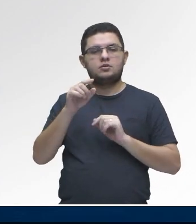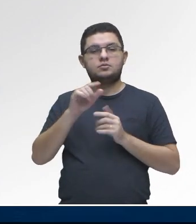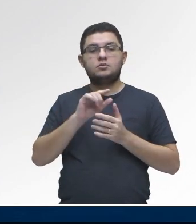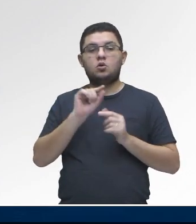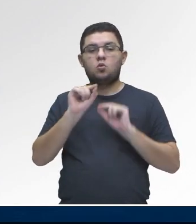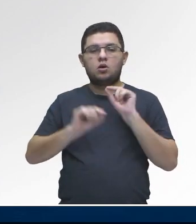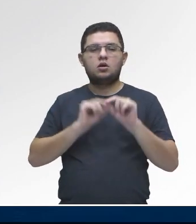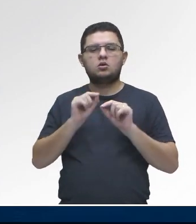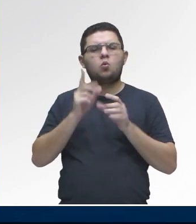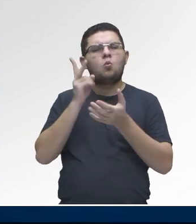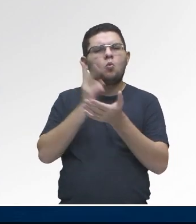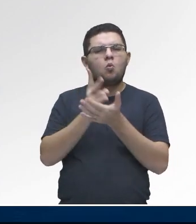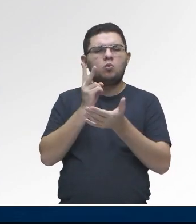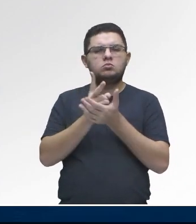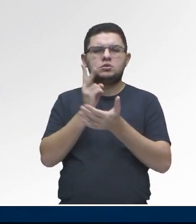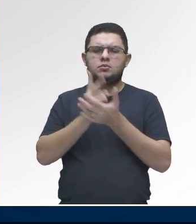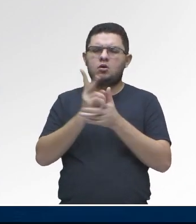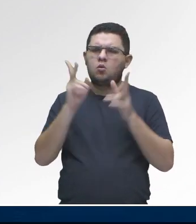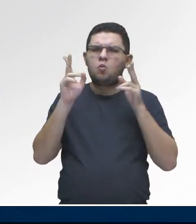mesma forma.